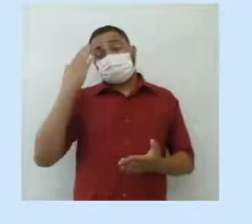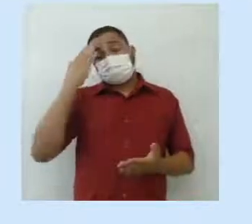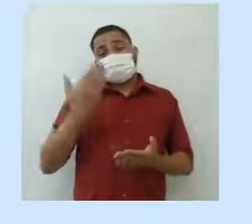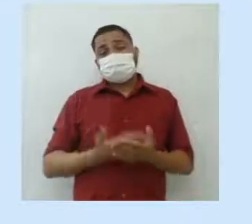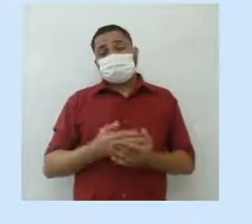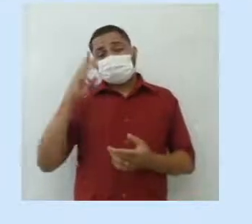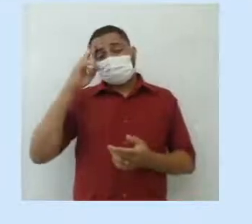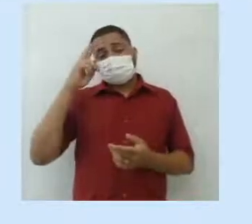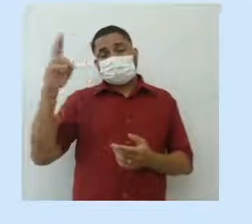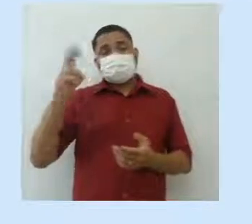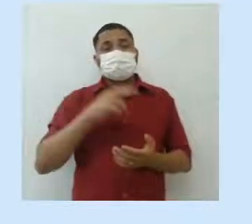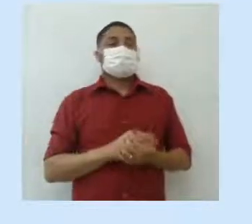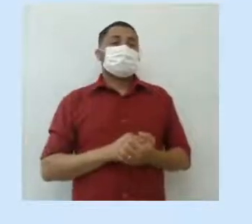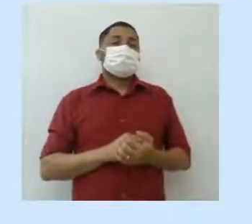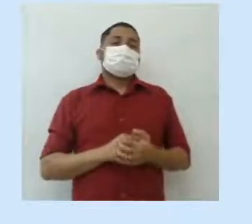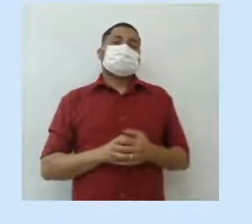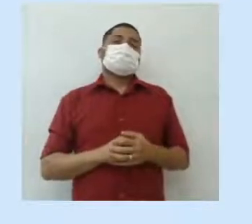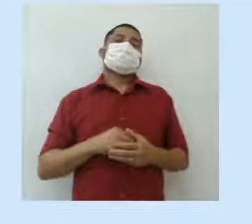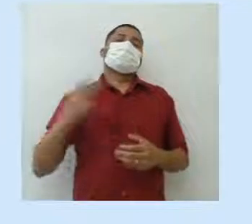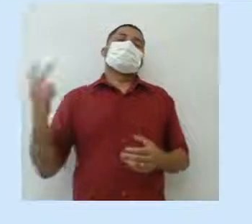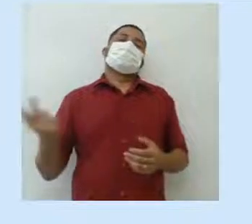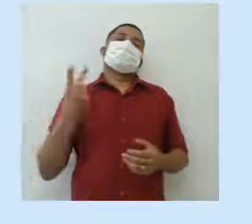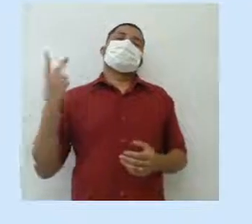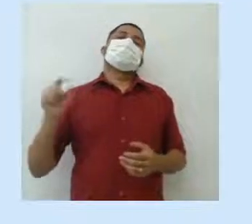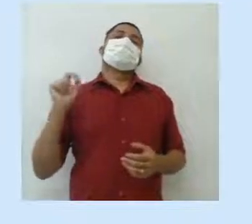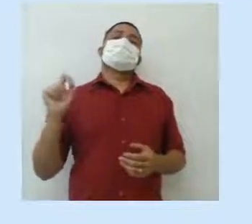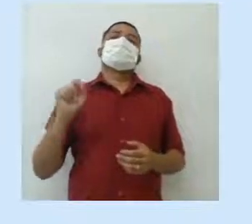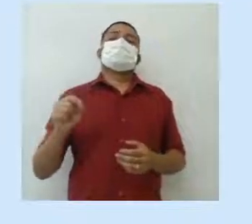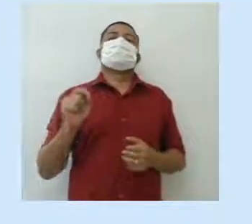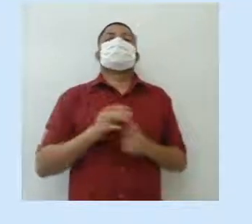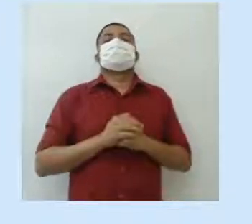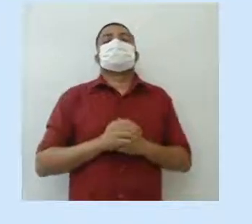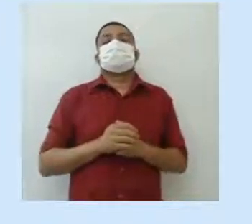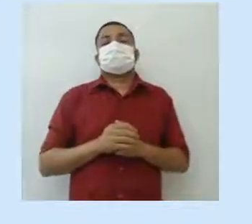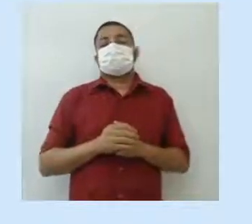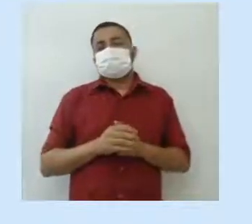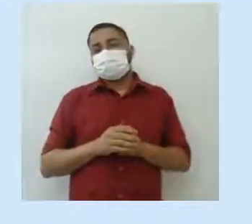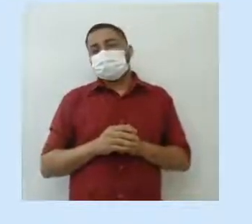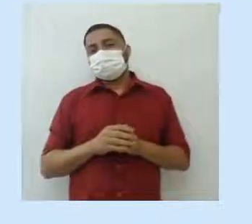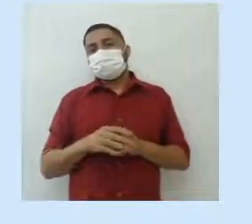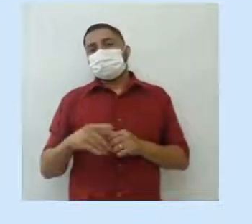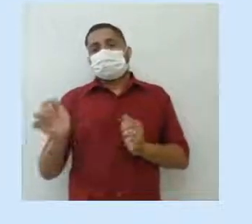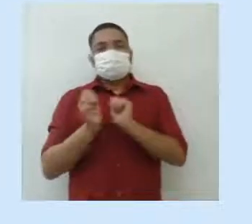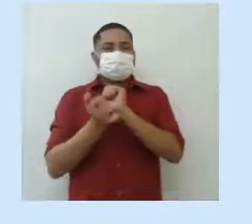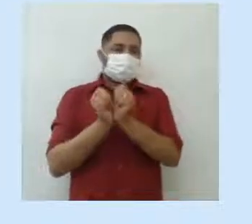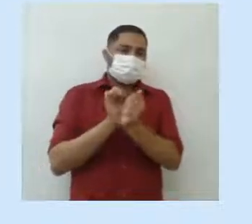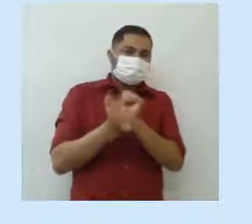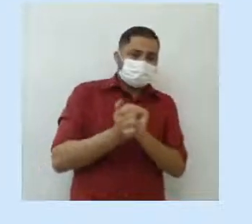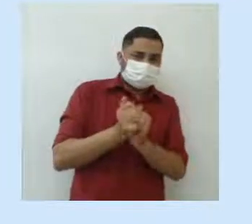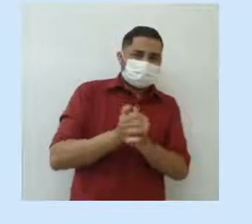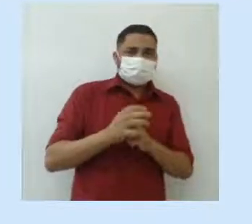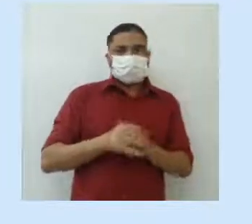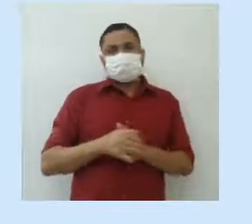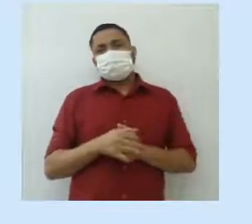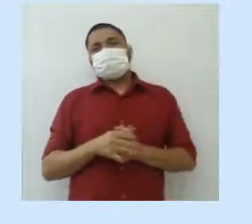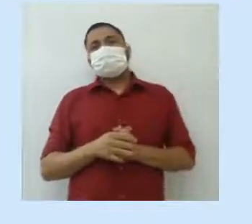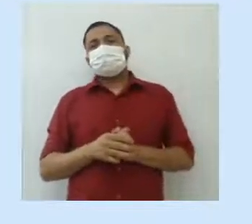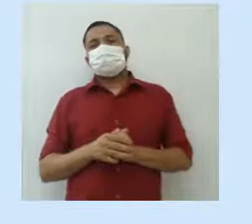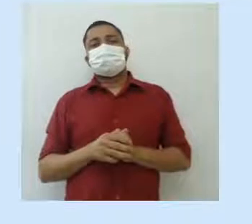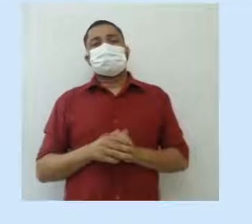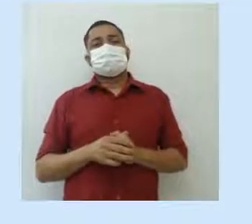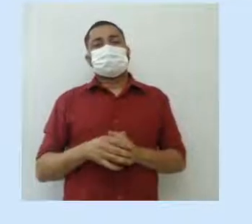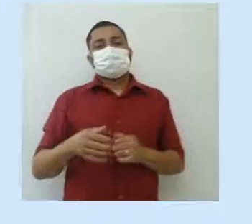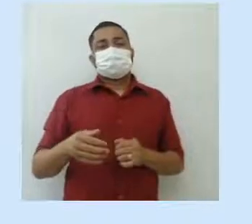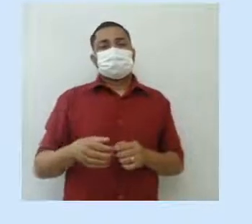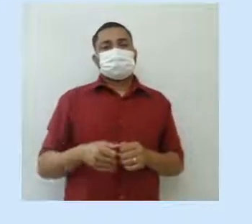senhores passariam a valorizar o que? A mão de obra escravizada, dos escravizados,